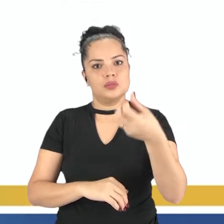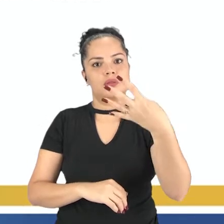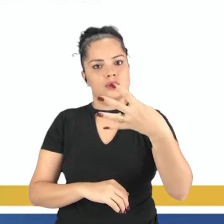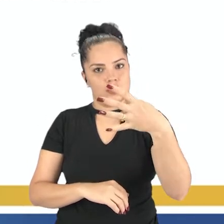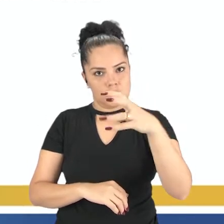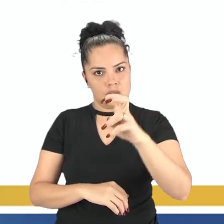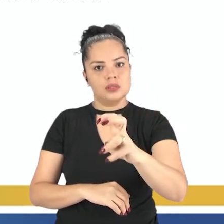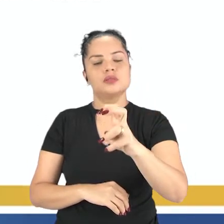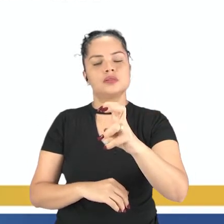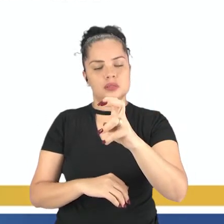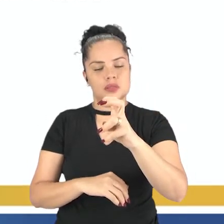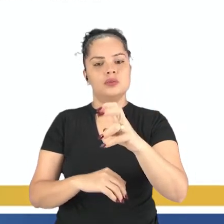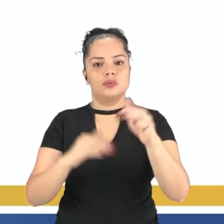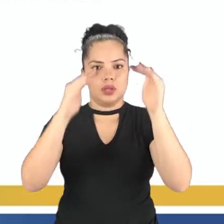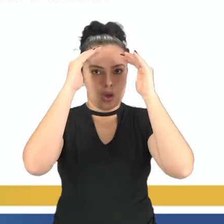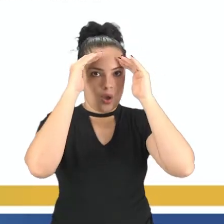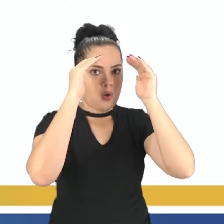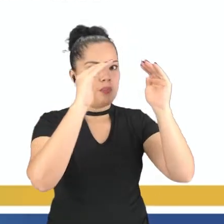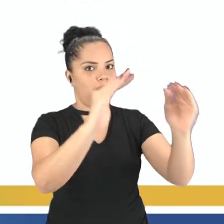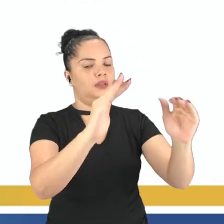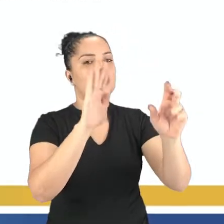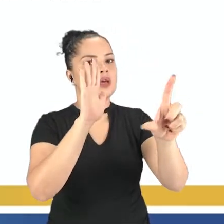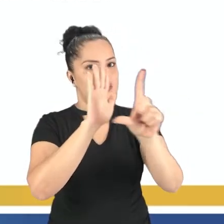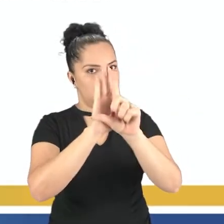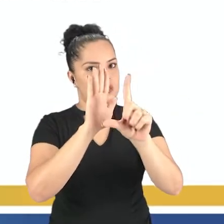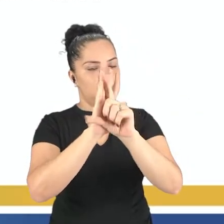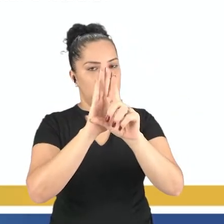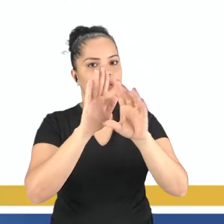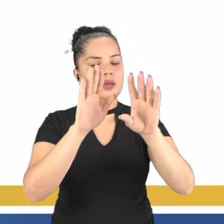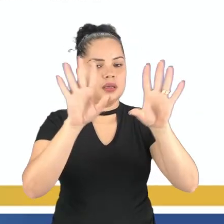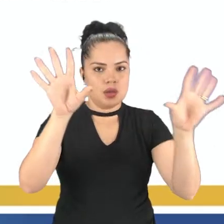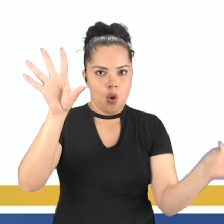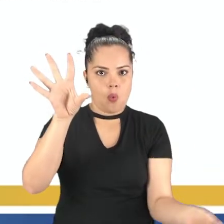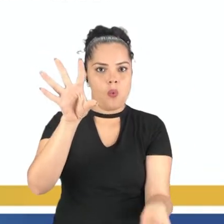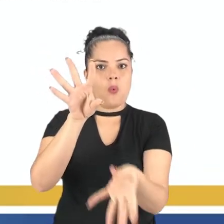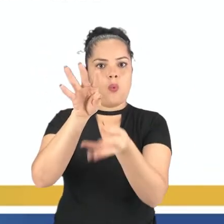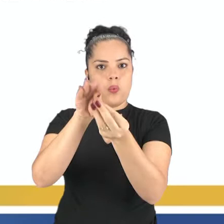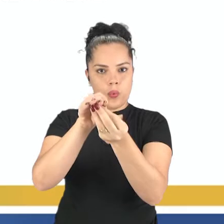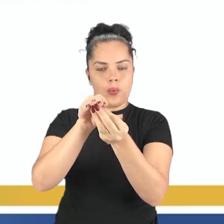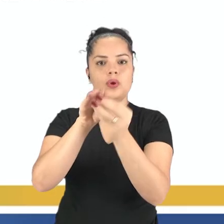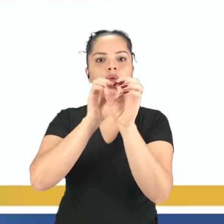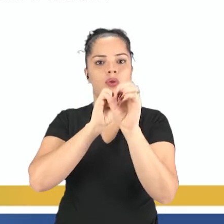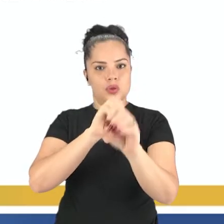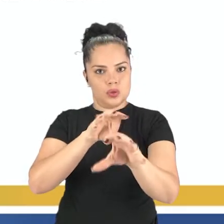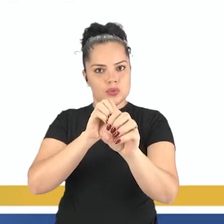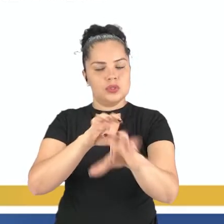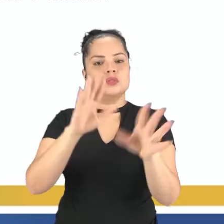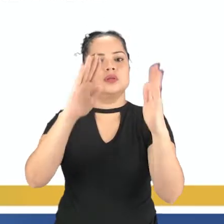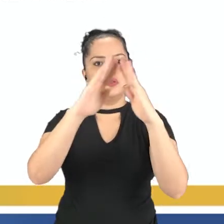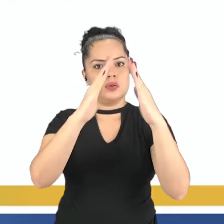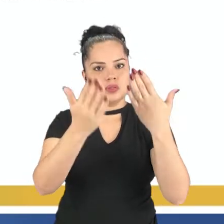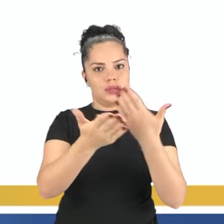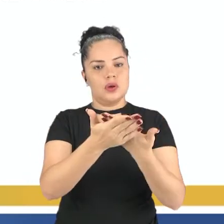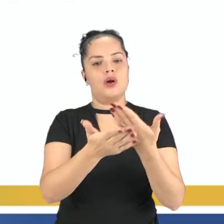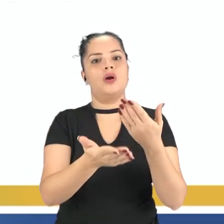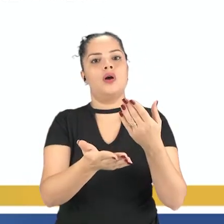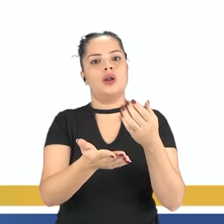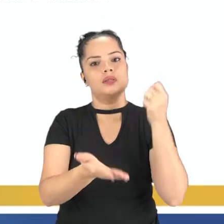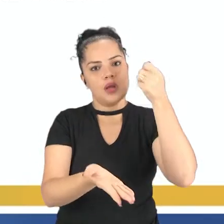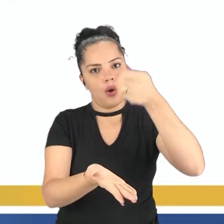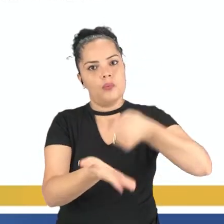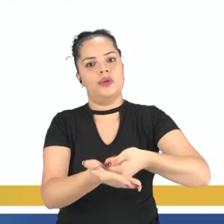estabelece as diretrizes e bases da educação nacional para incluir no currículo oficial da rede de ensino a obrigatoriedade da